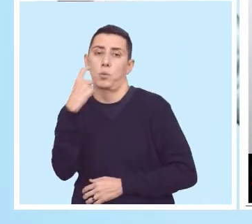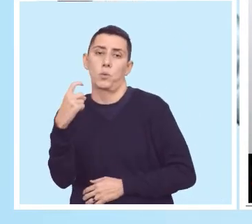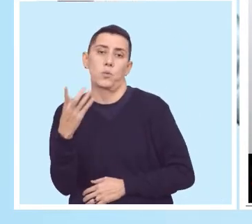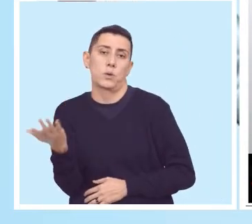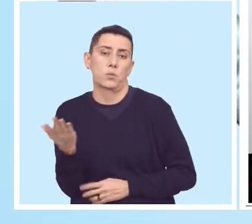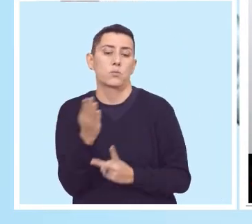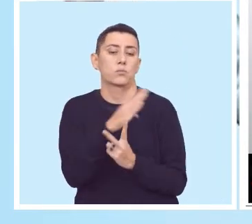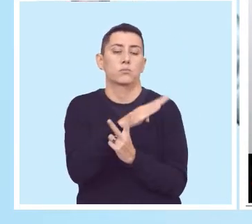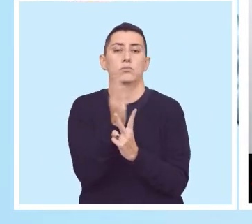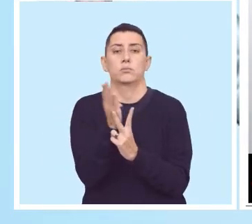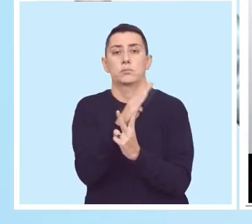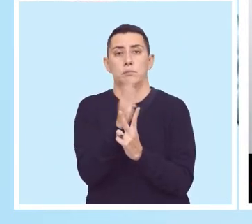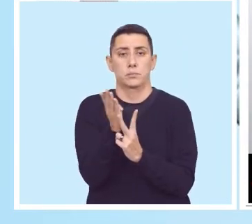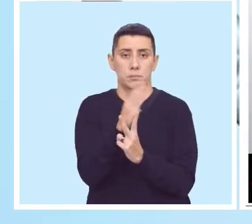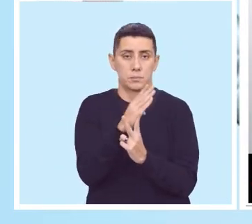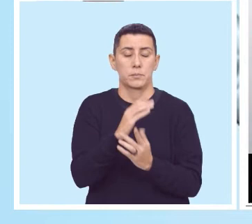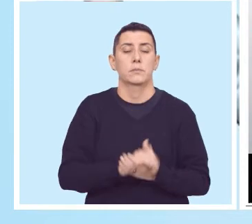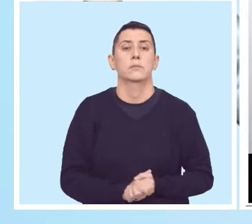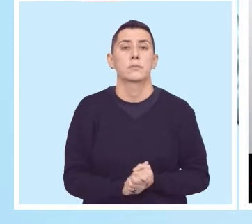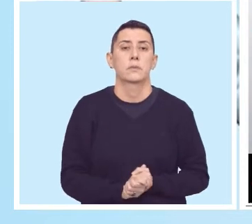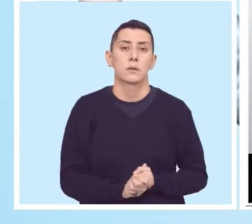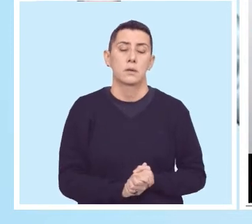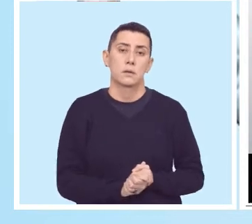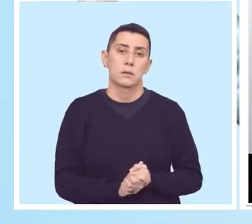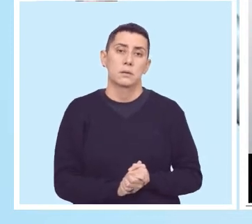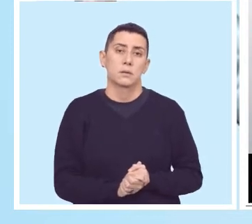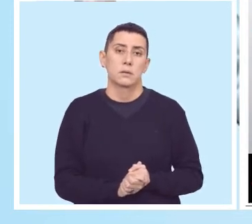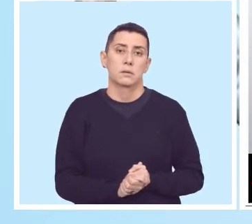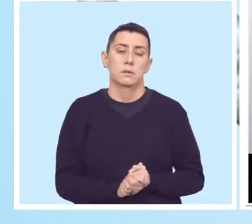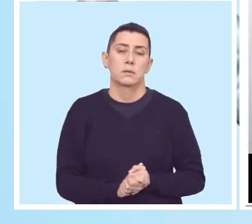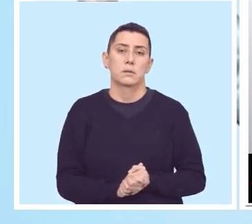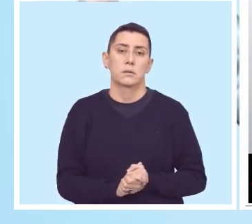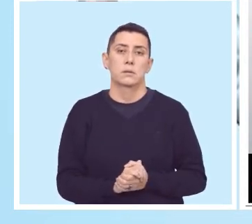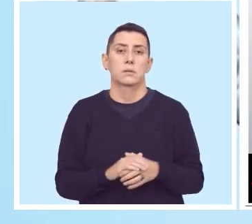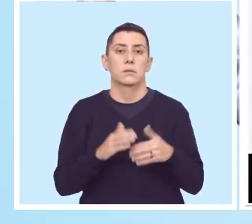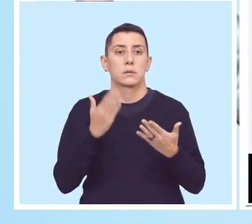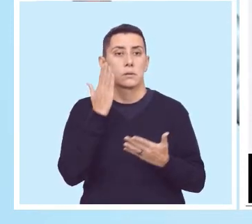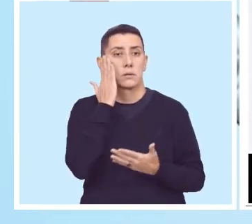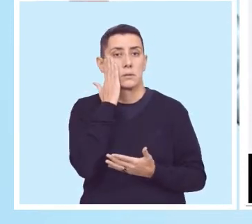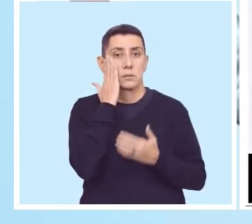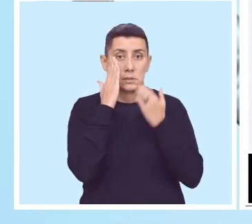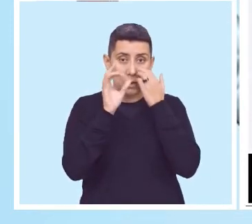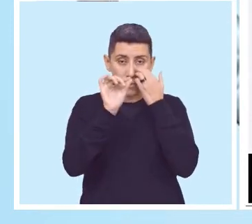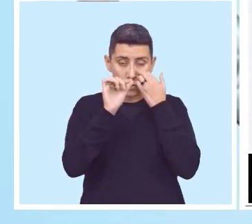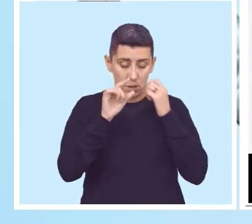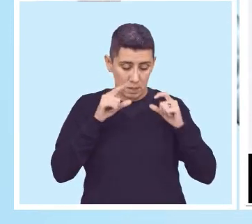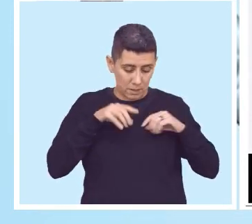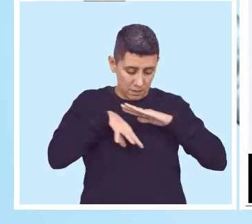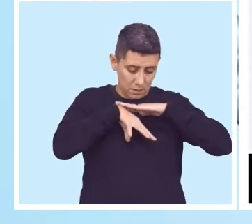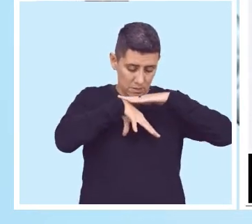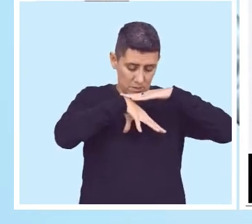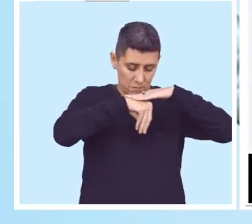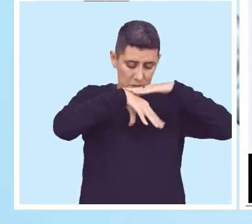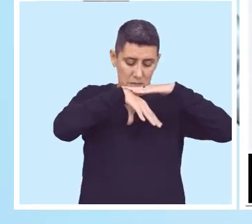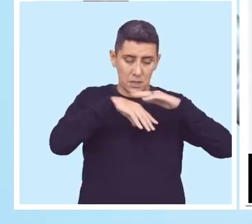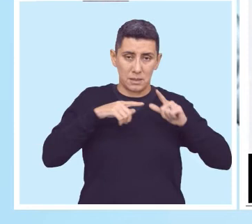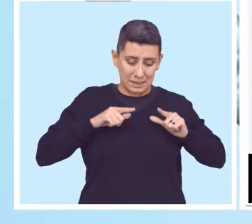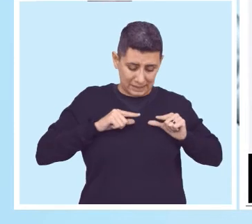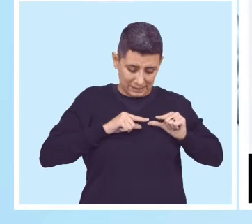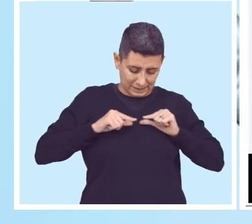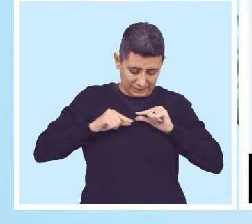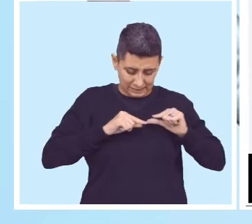poluído. E dessa forma a gente consegue, para cada trecho que foi feito o imageamento, a gente consegue obter o